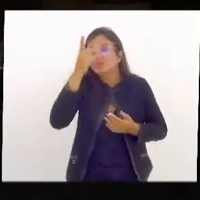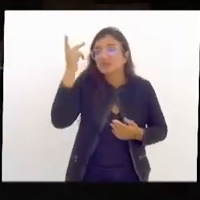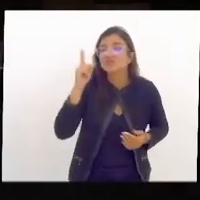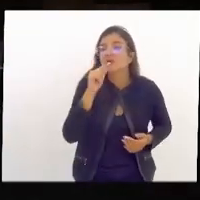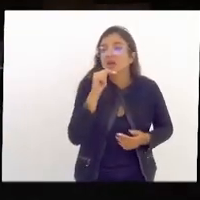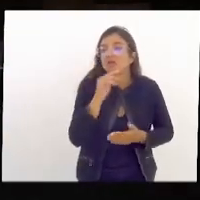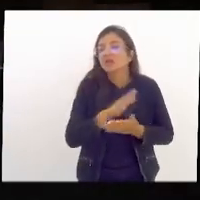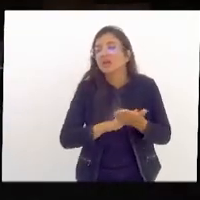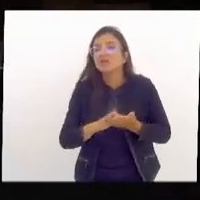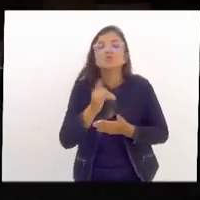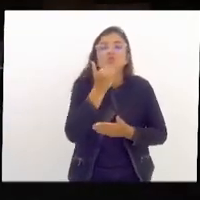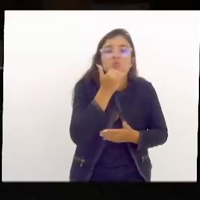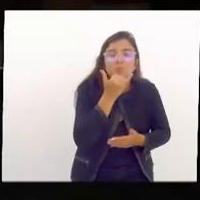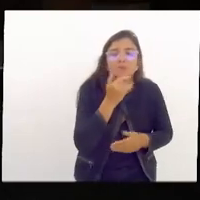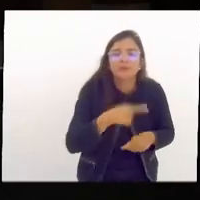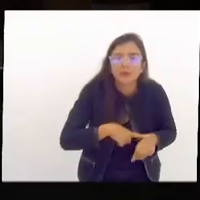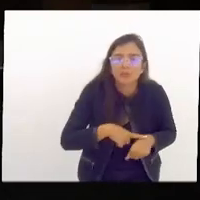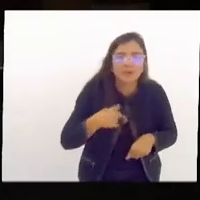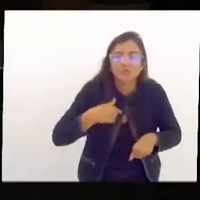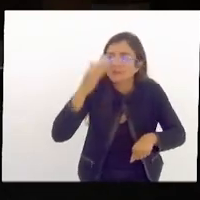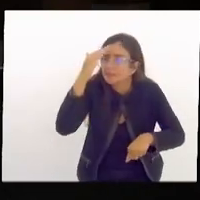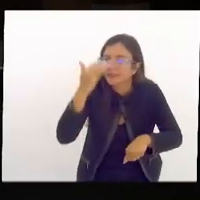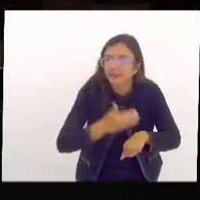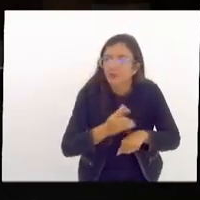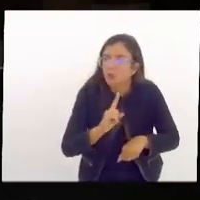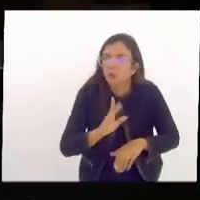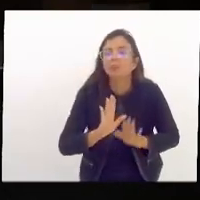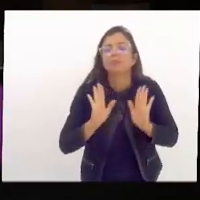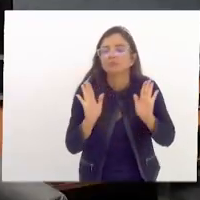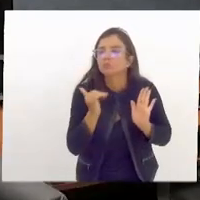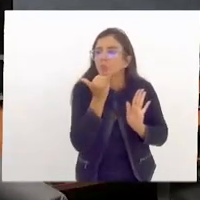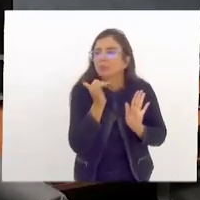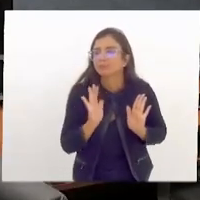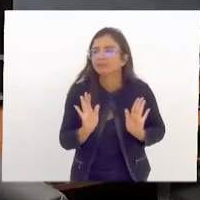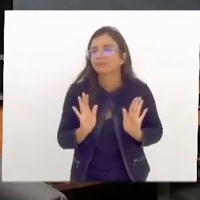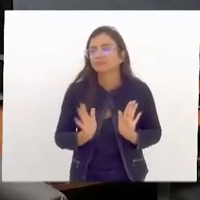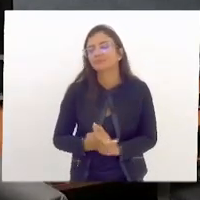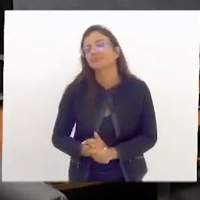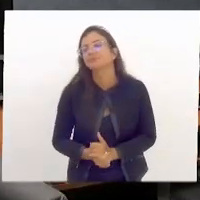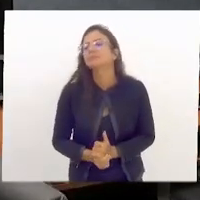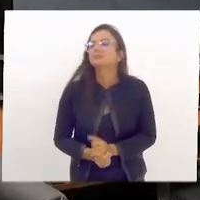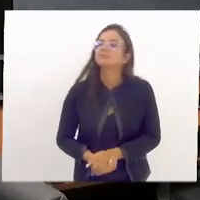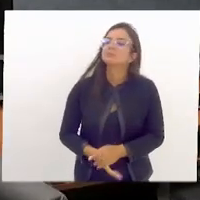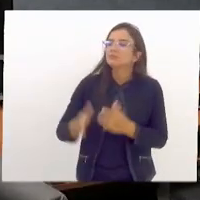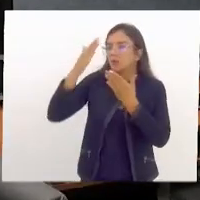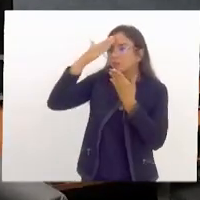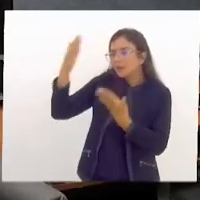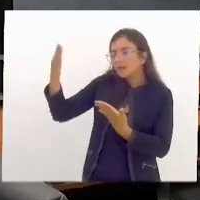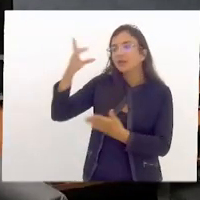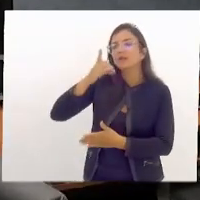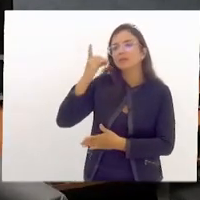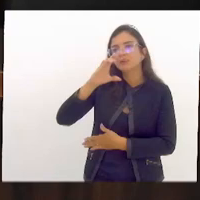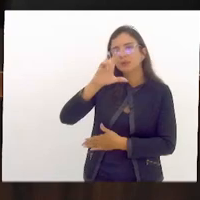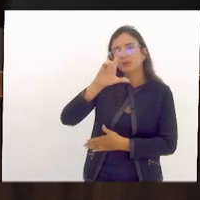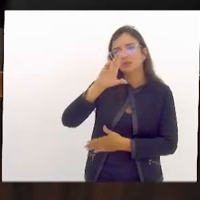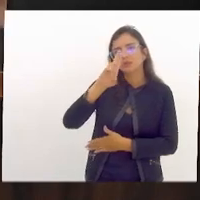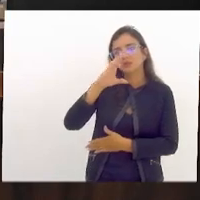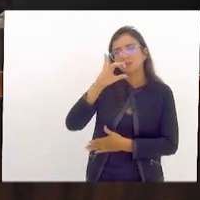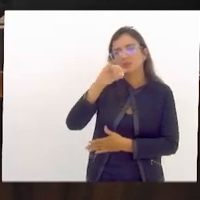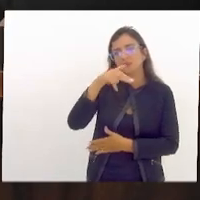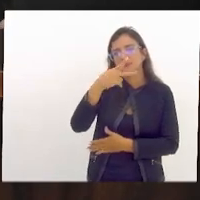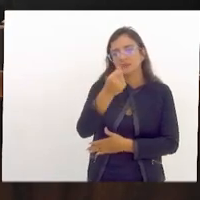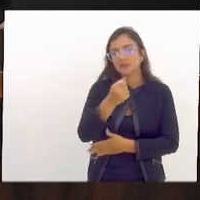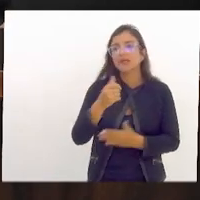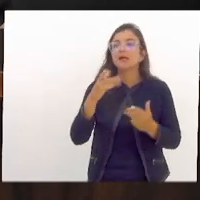Desculpe pelo tempo, Valdec, porque eu me estendi. Me desculpe. Por favor. Obrigado, deputada Lucinha. Antes de encerrar, eu quero